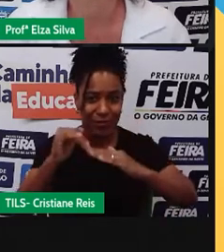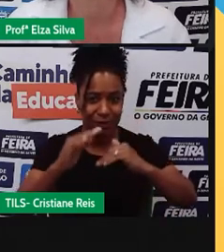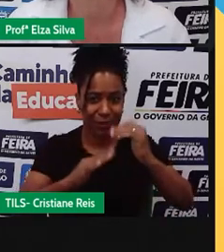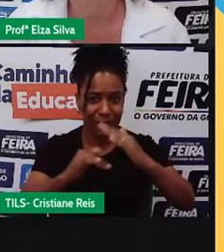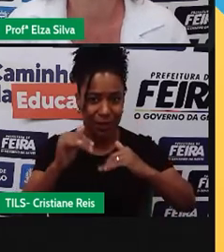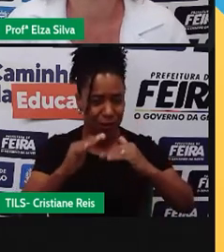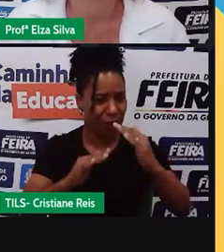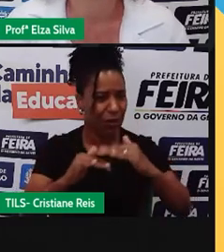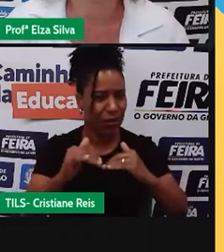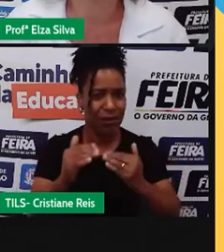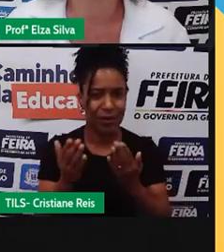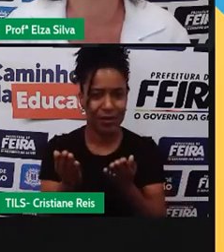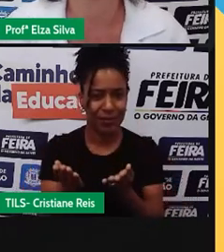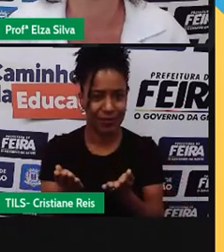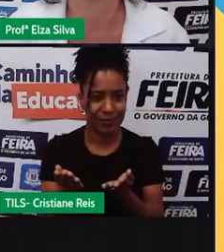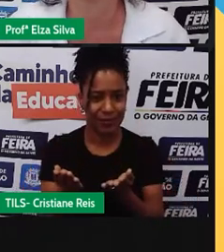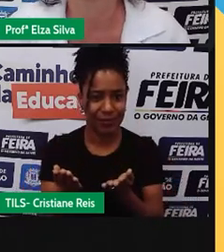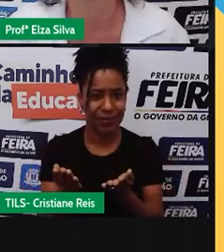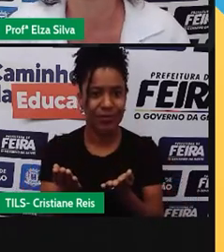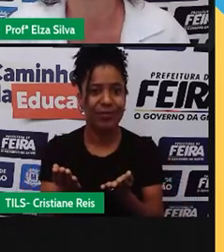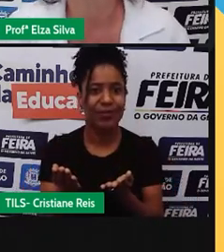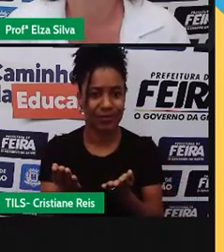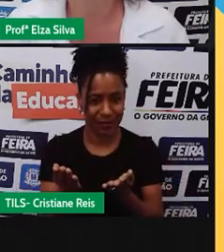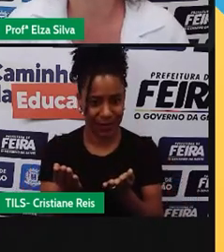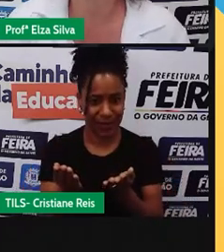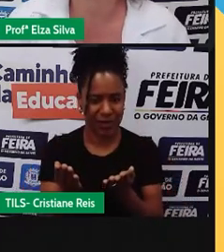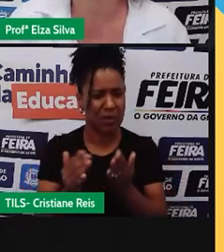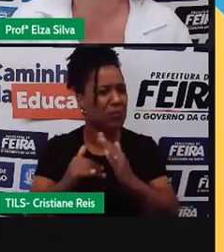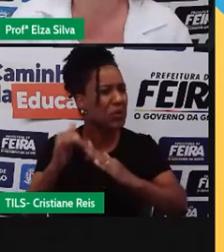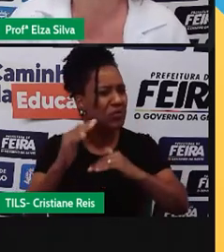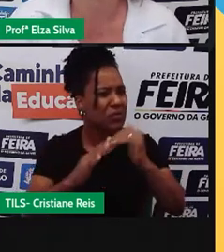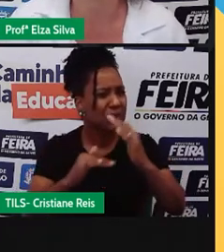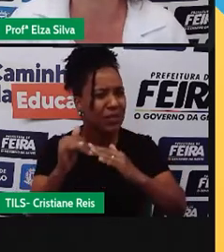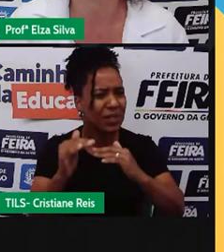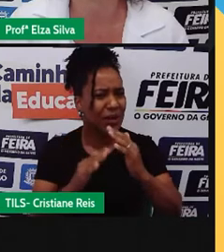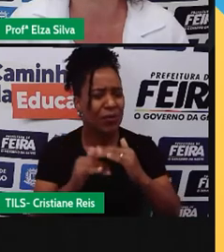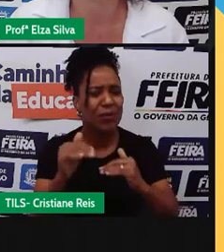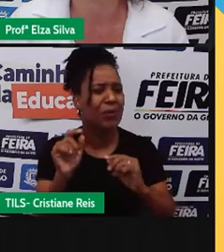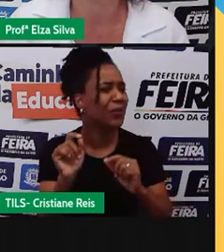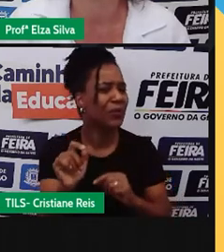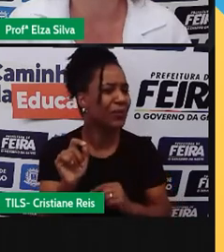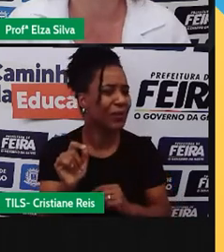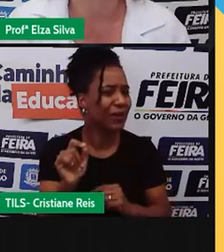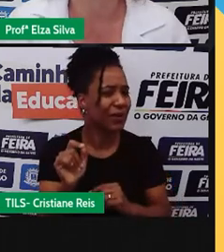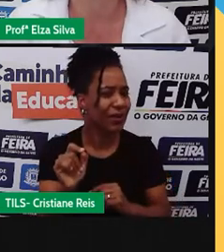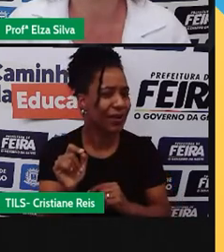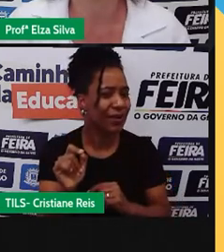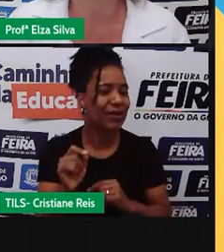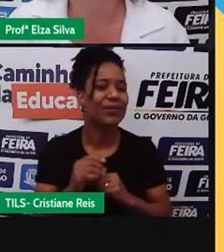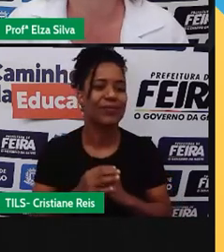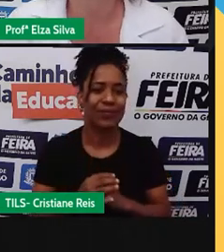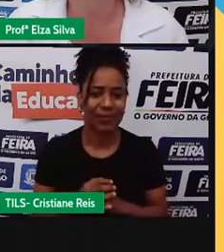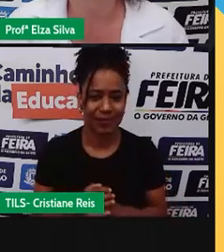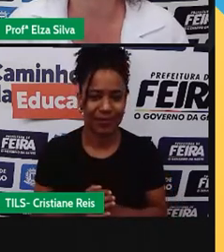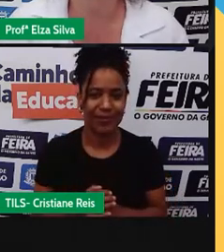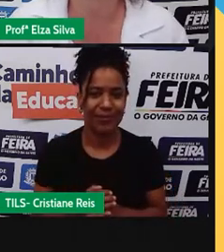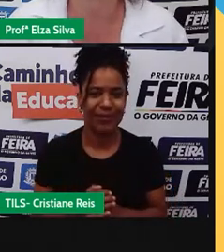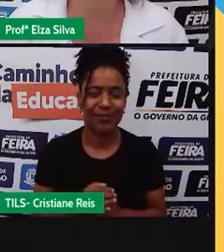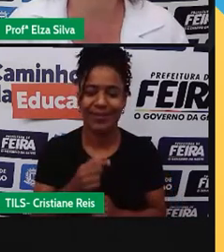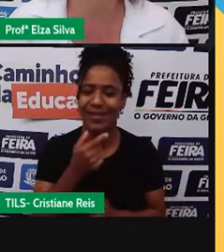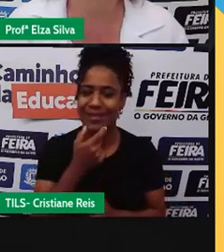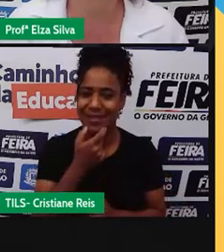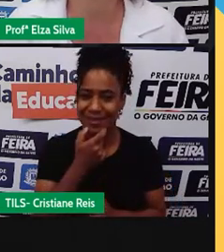builder. Penny builder. Que profissional será esse? Qualify for this